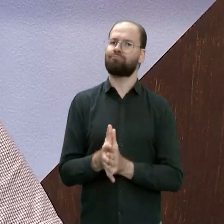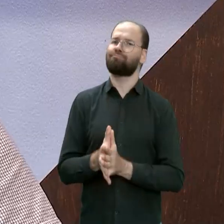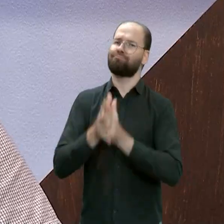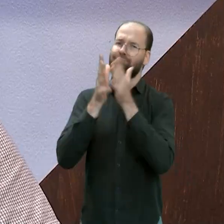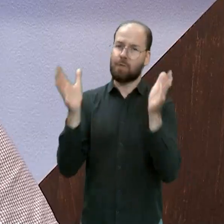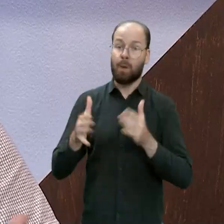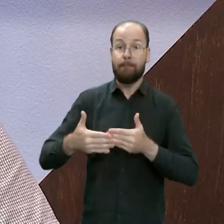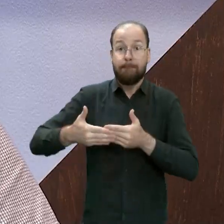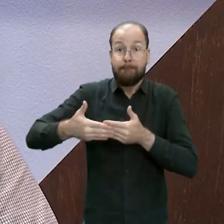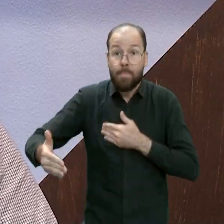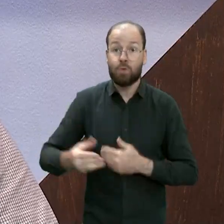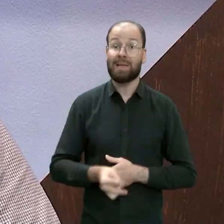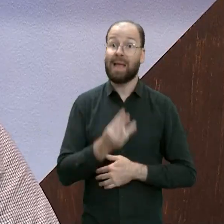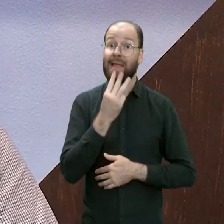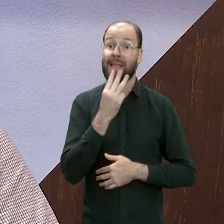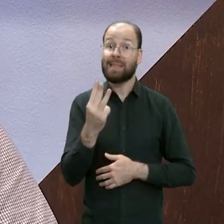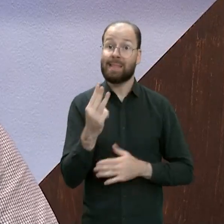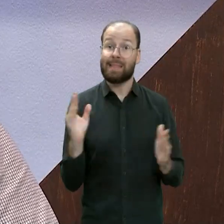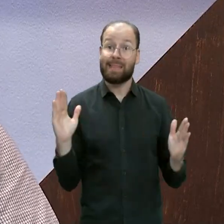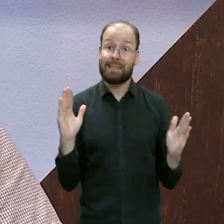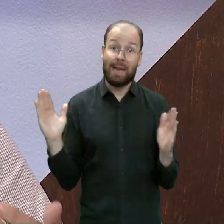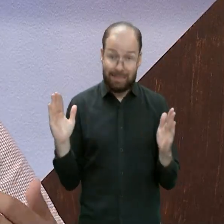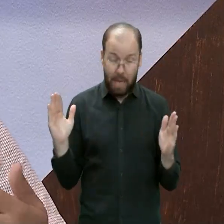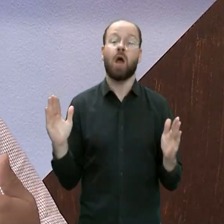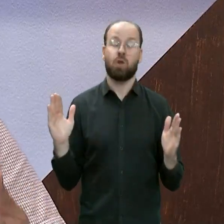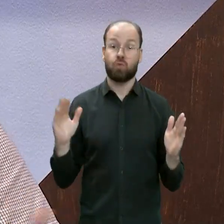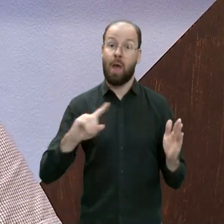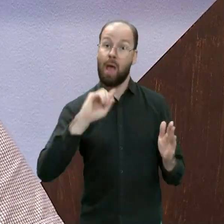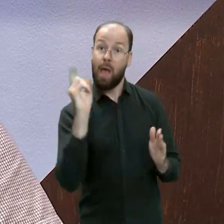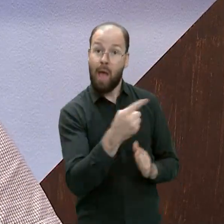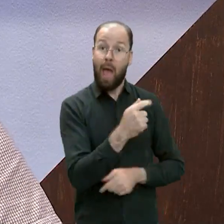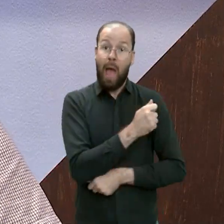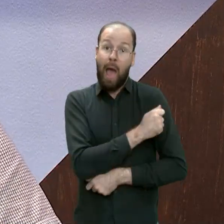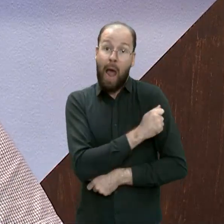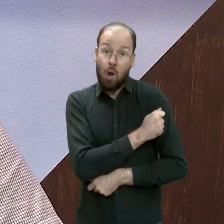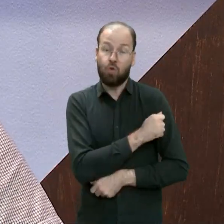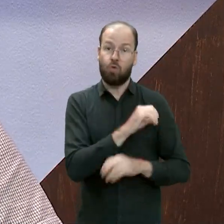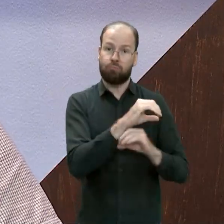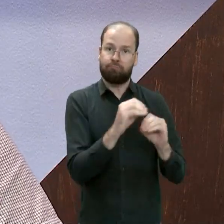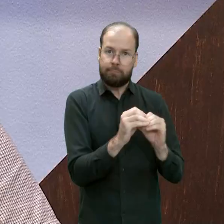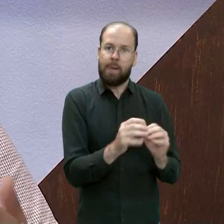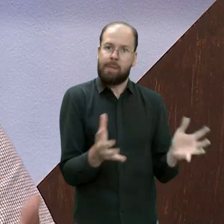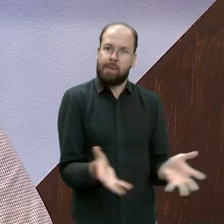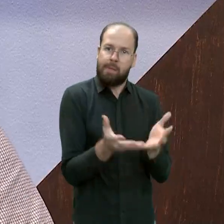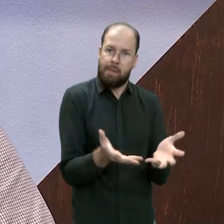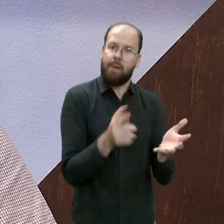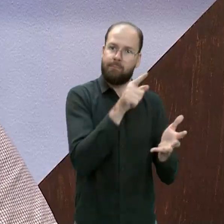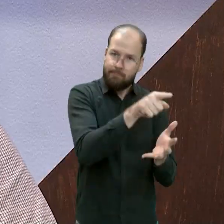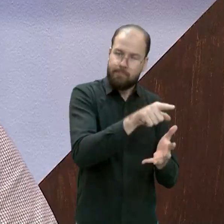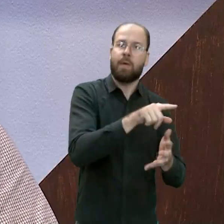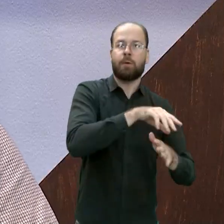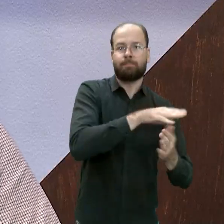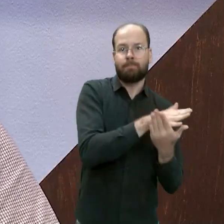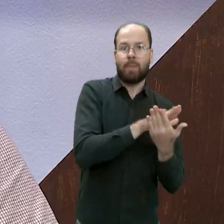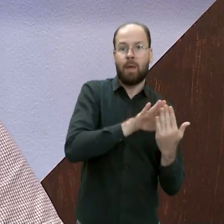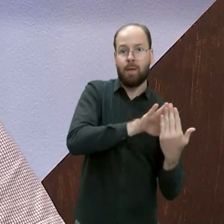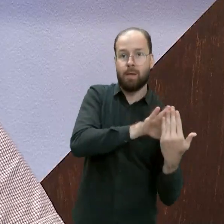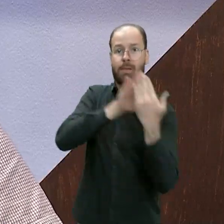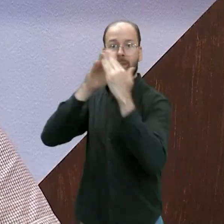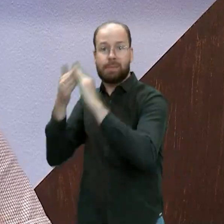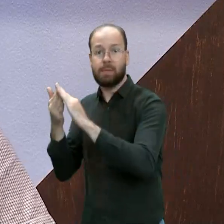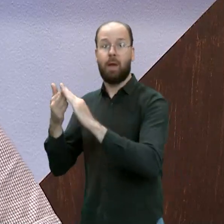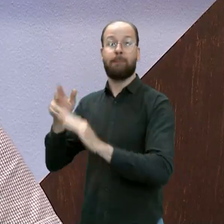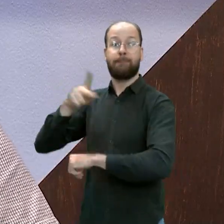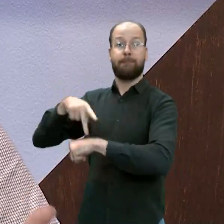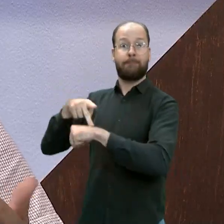próximos 3 anos a gente vai permitir que os nossos alunos da UFG vão para fora do país fazer pesquisa de qualidade, mostrando a